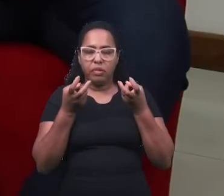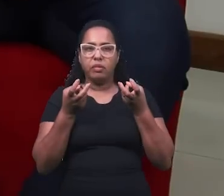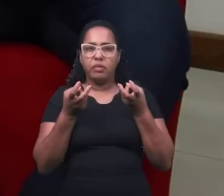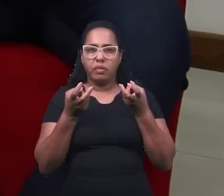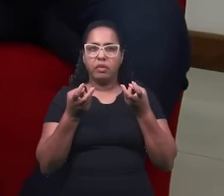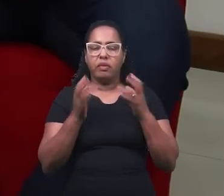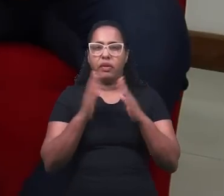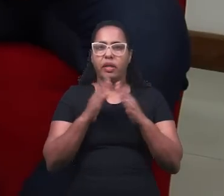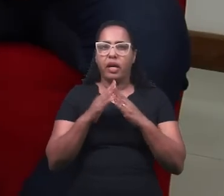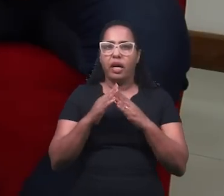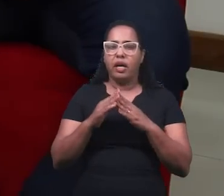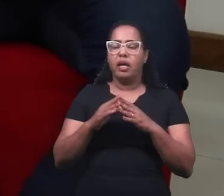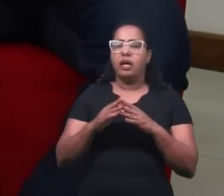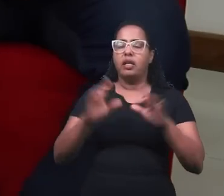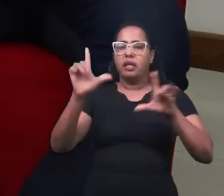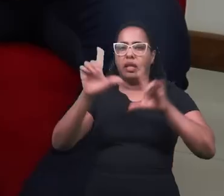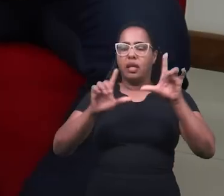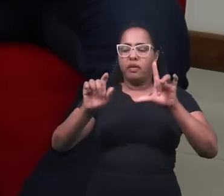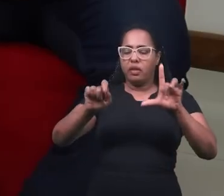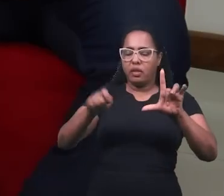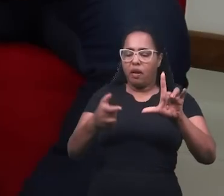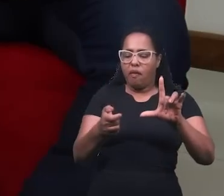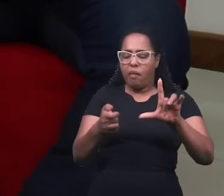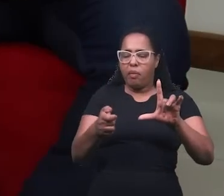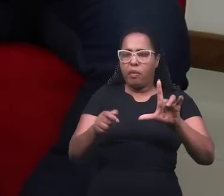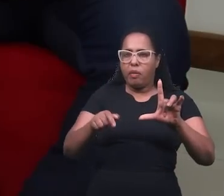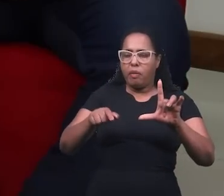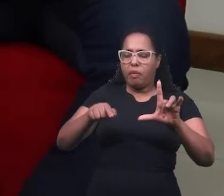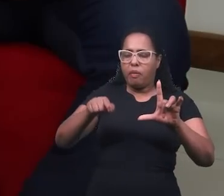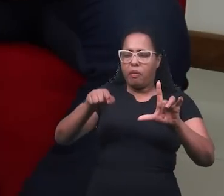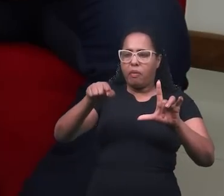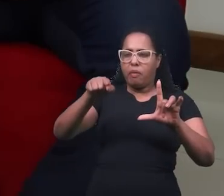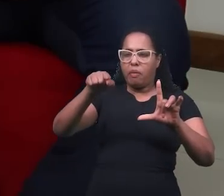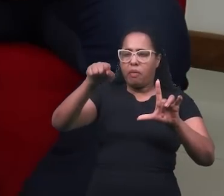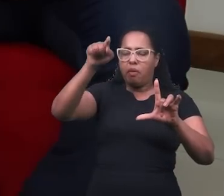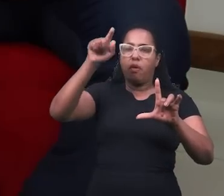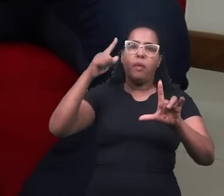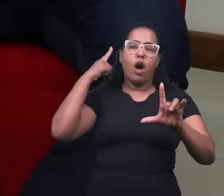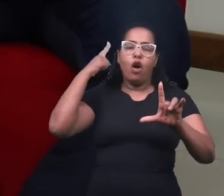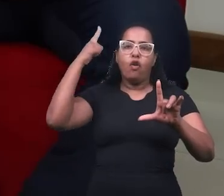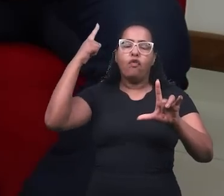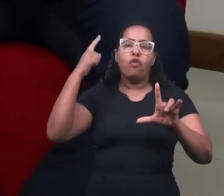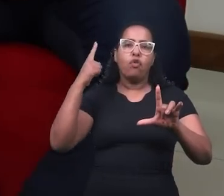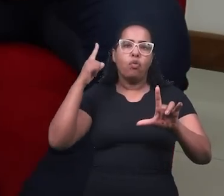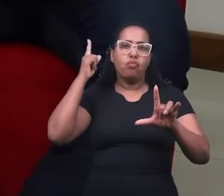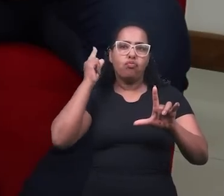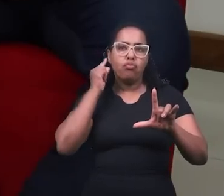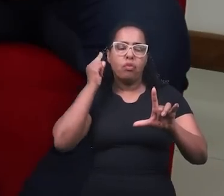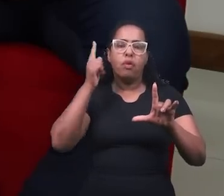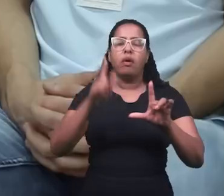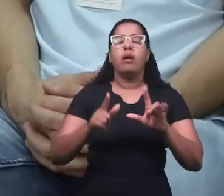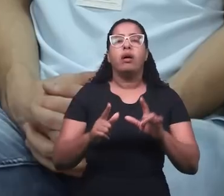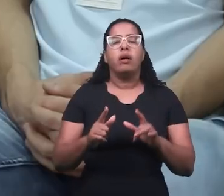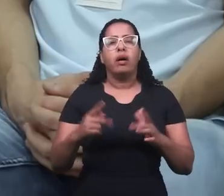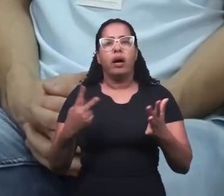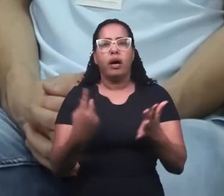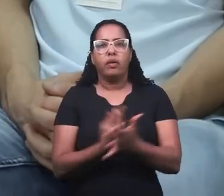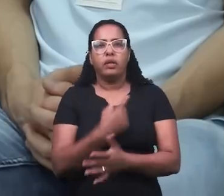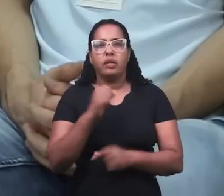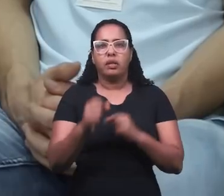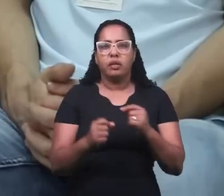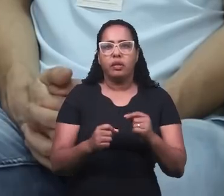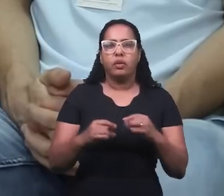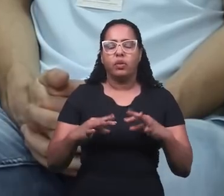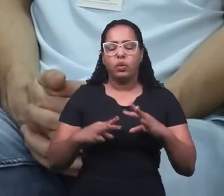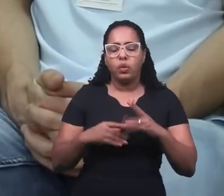isso. Ele aumentava muito a televisão, a gente chamava, ele não ouvia, os irmãos até questionavam, você não está ouvindo, a gente está chamando e tal. E